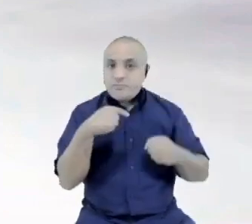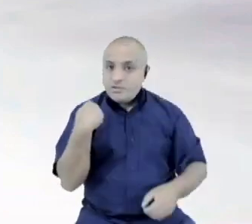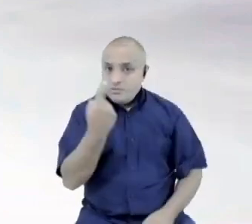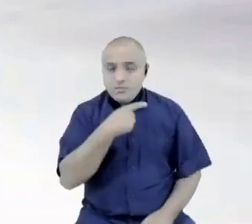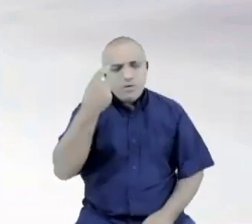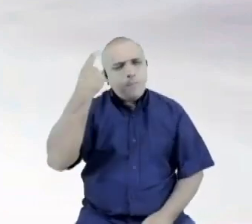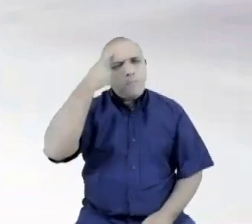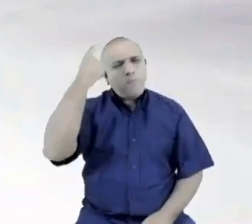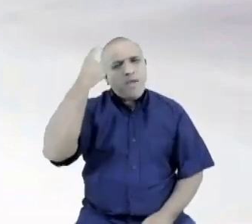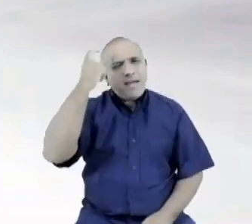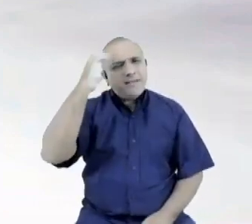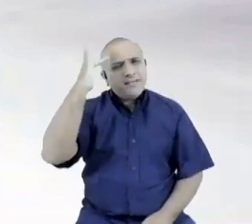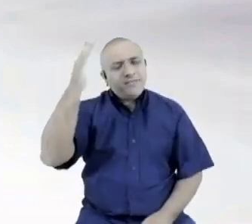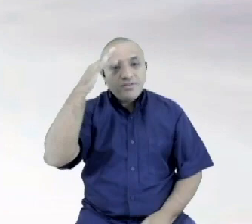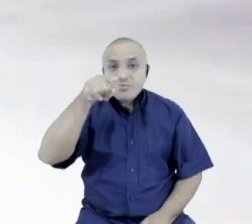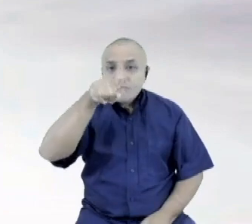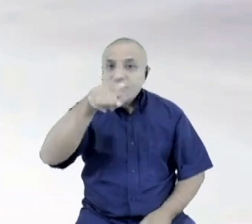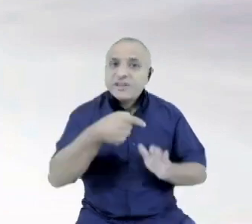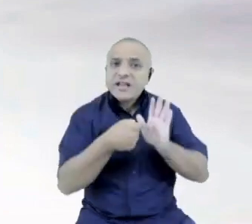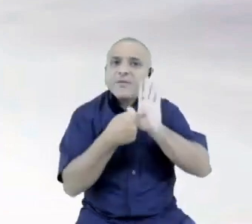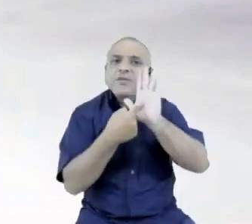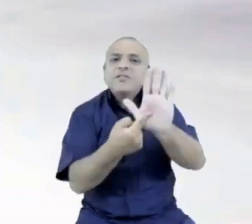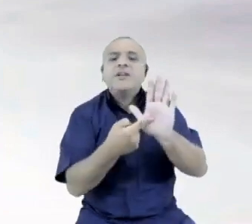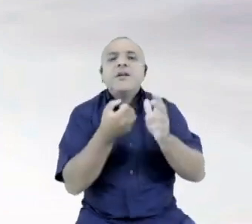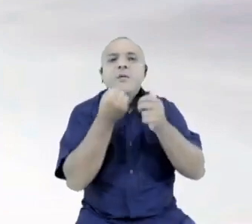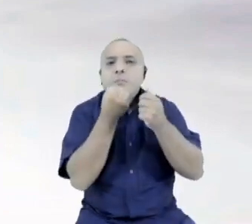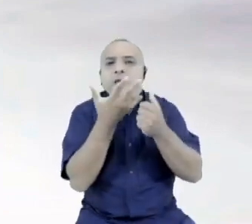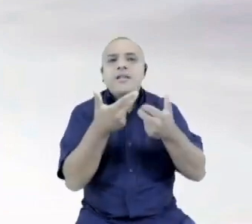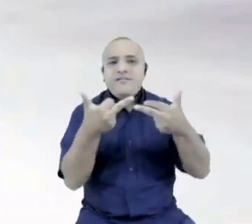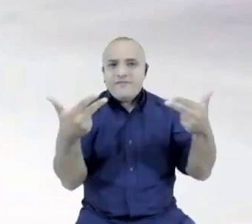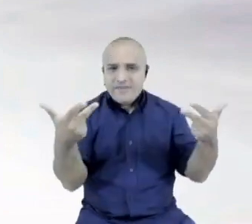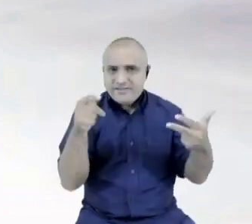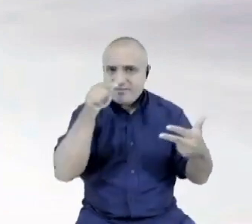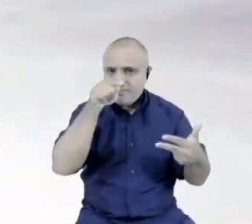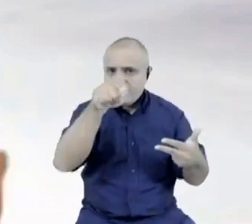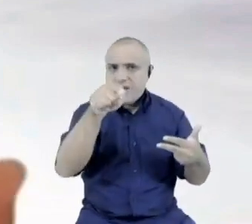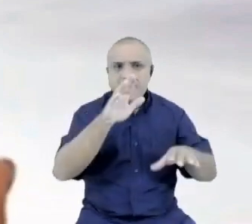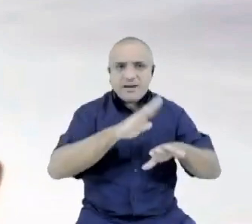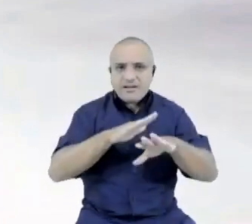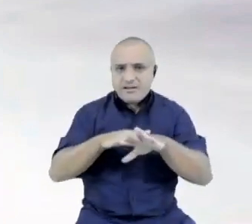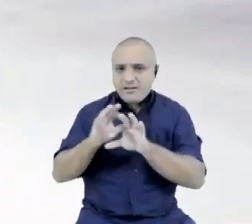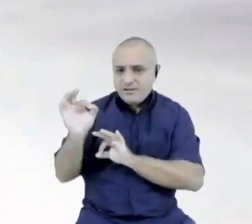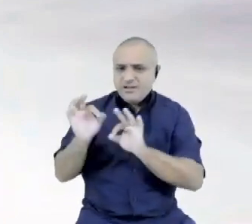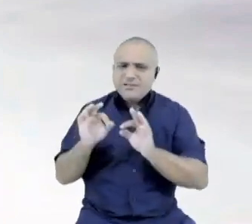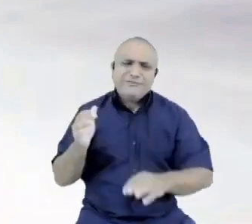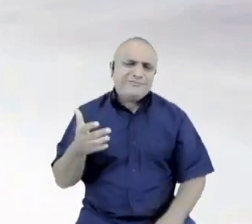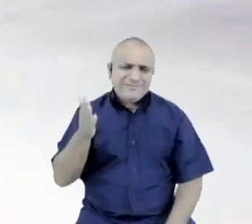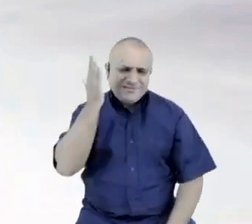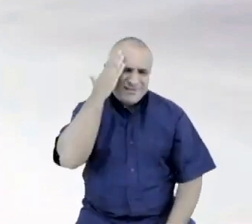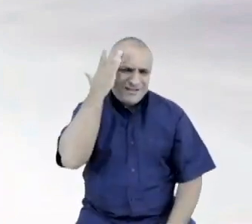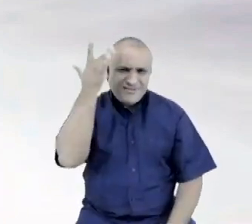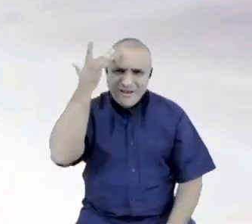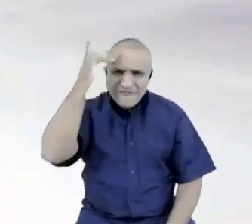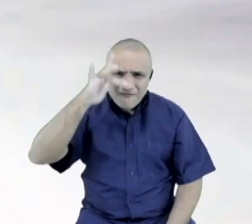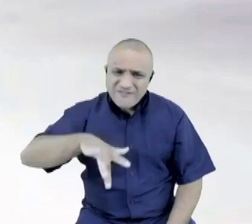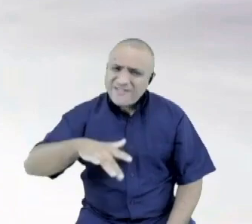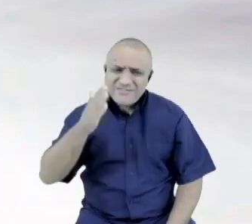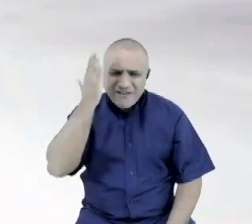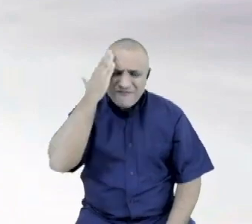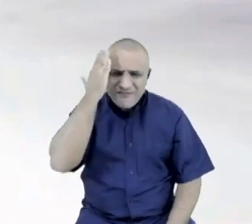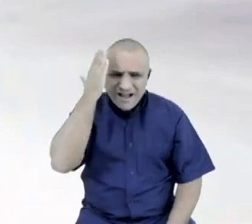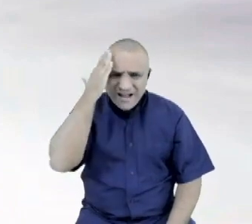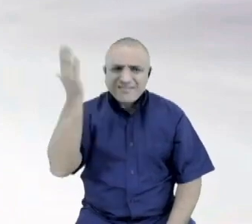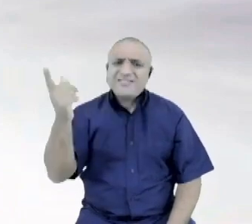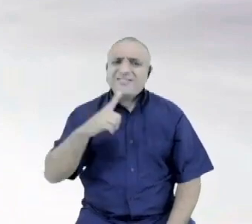pensa nisso, você está trazendo benefício para a operadora. Eu sei que não é fácil, hoje em anatomia patológica nós temos